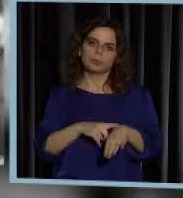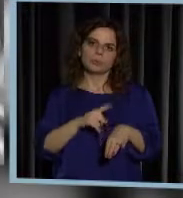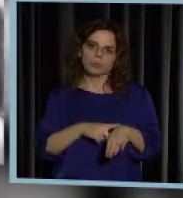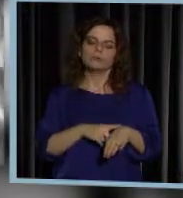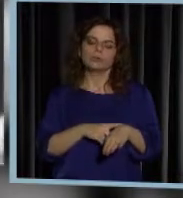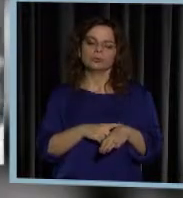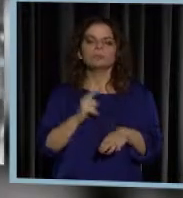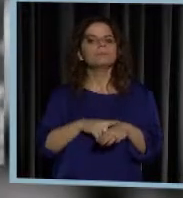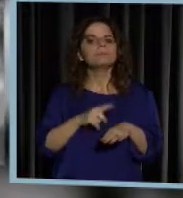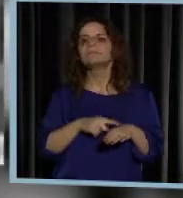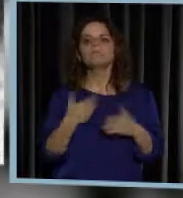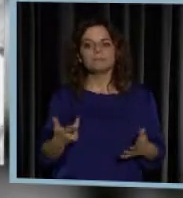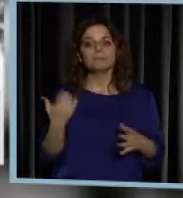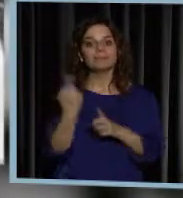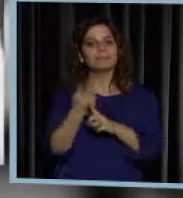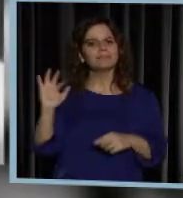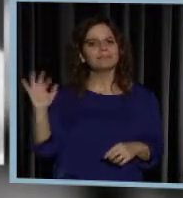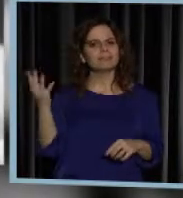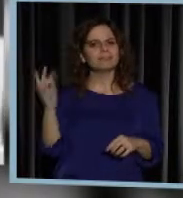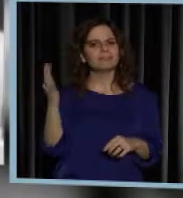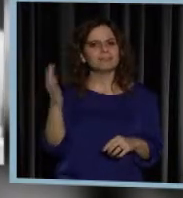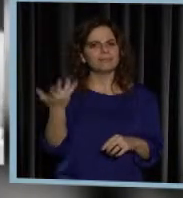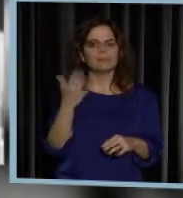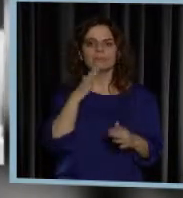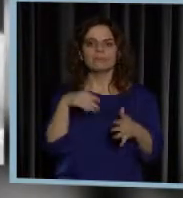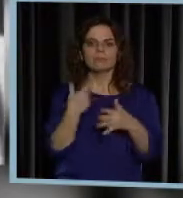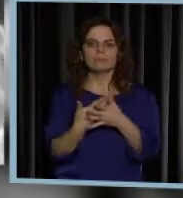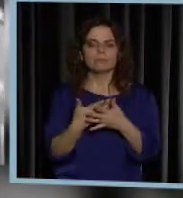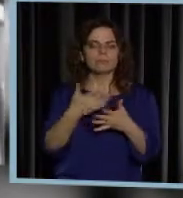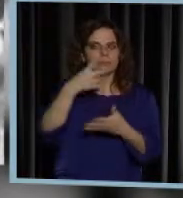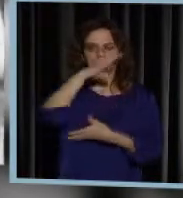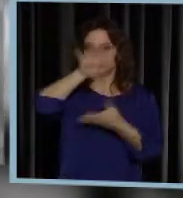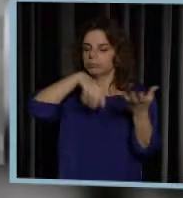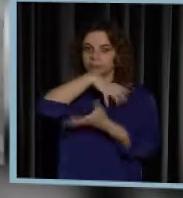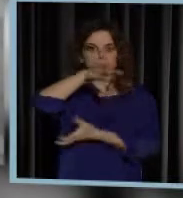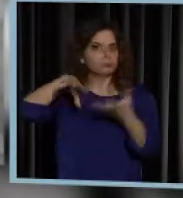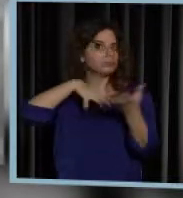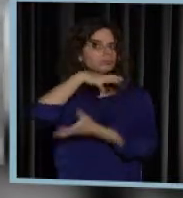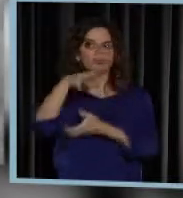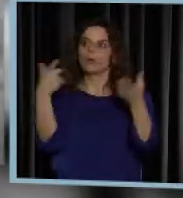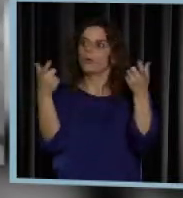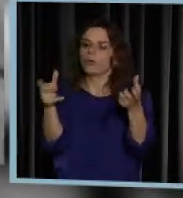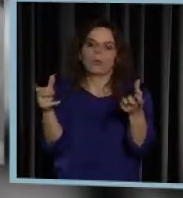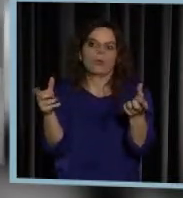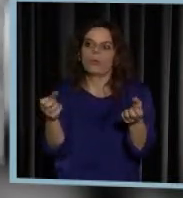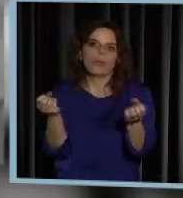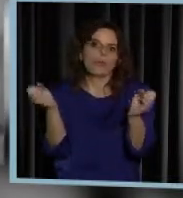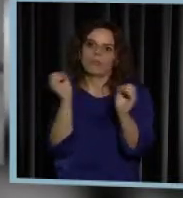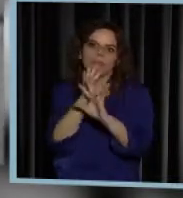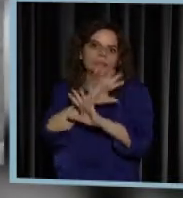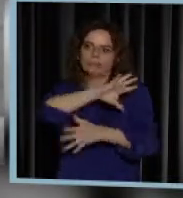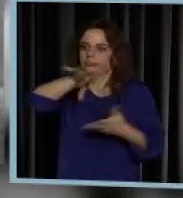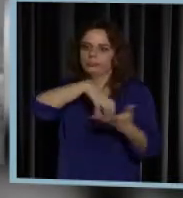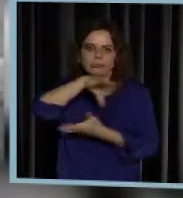momento em que os acontecimentos vão ficar descontrolados, vão ganhar outra dimensão.